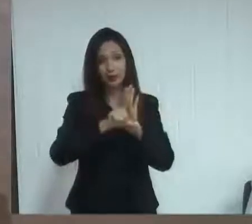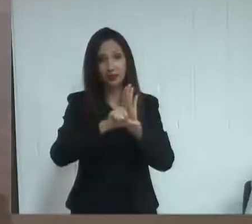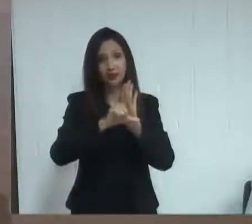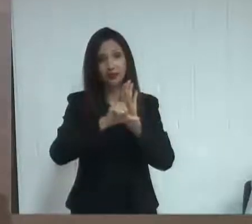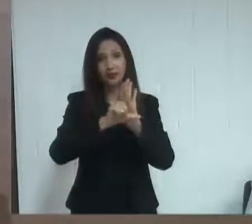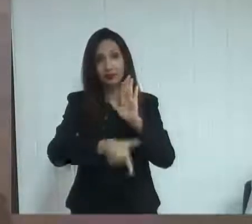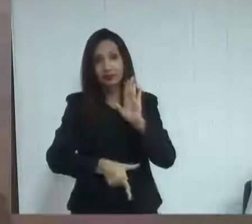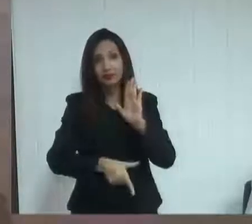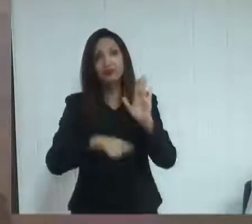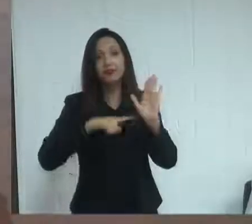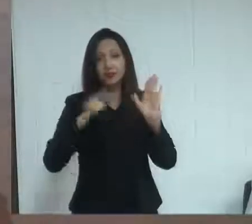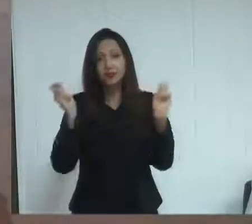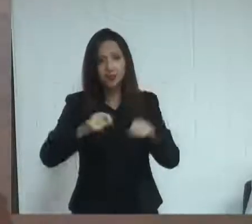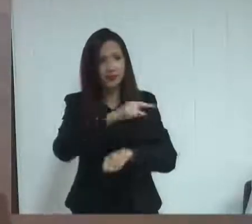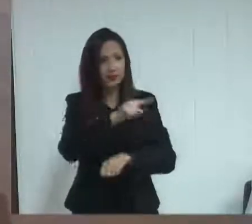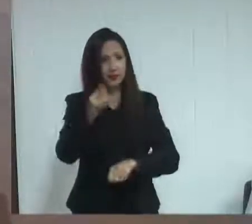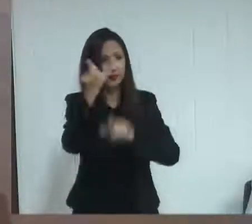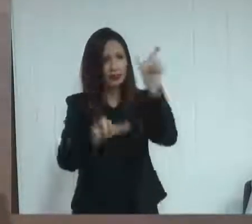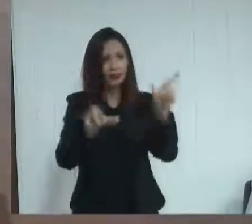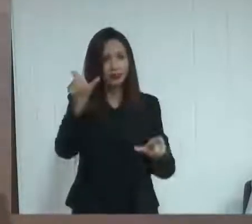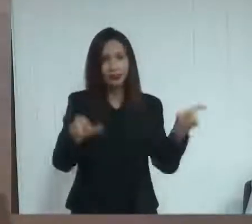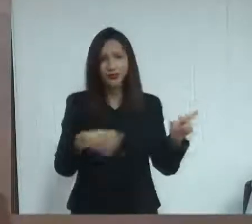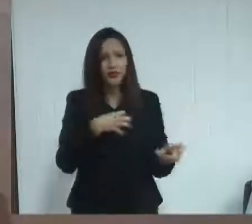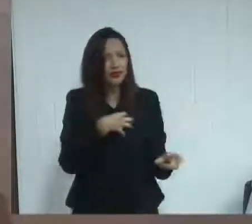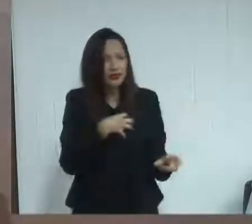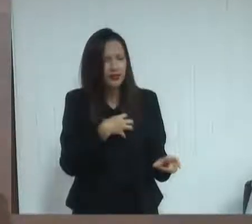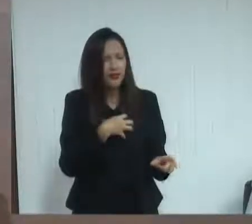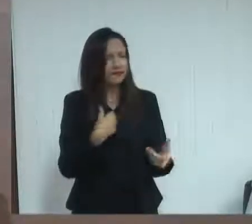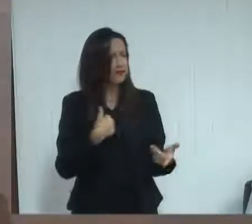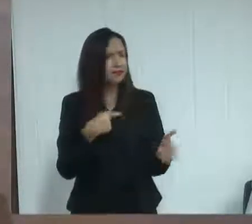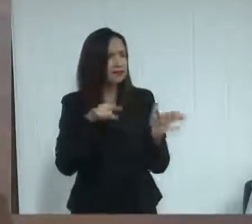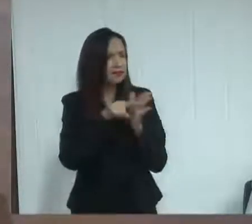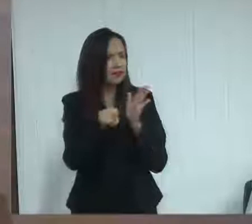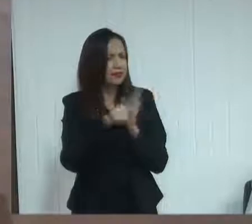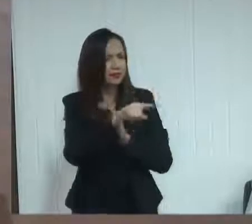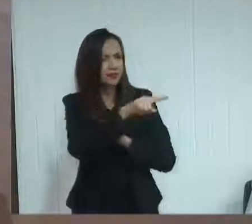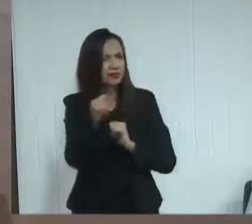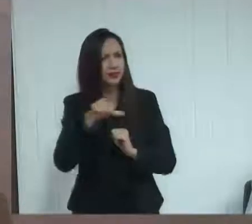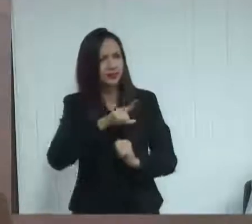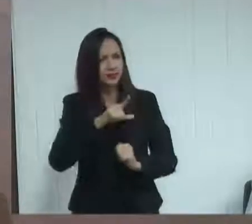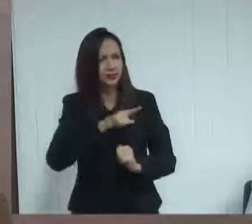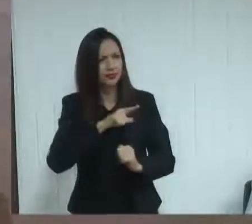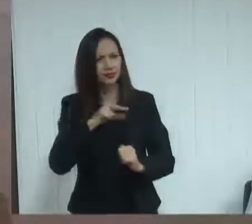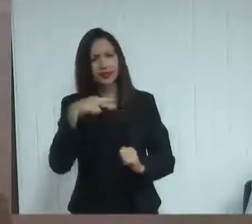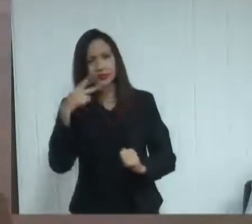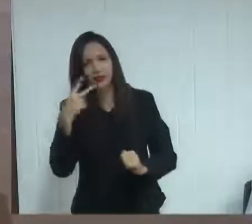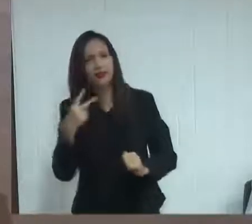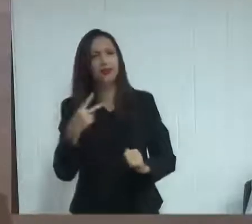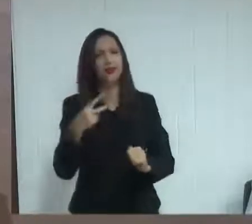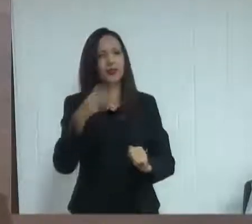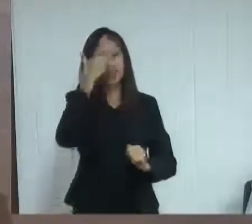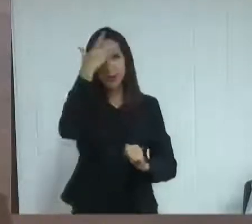vai ter mais o cidadão. Agora eu vou perguntar aos nobres pares e à população vinhedense,